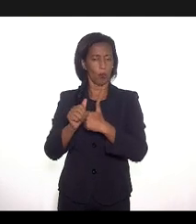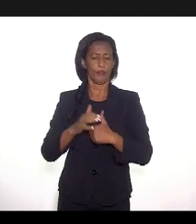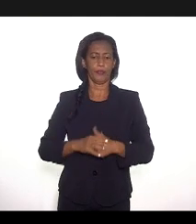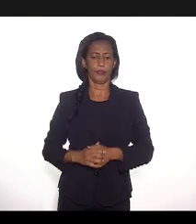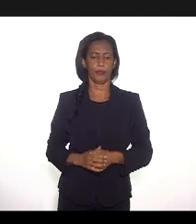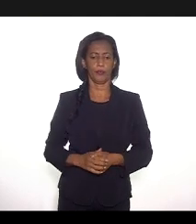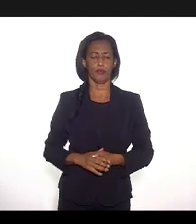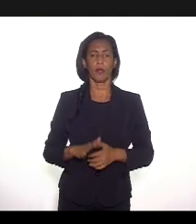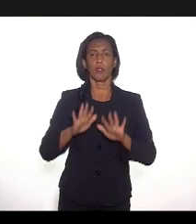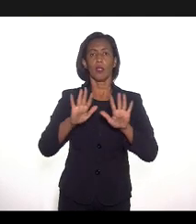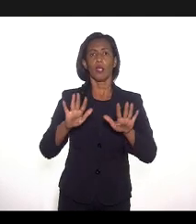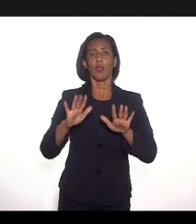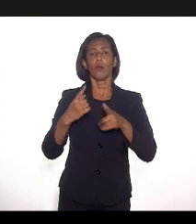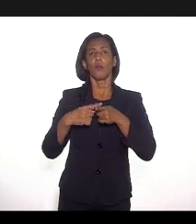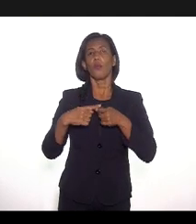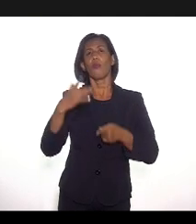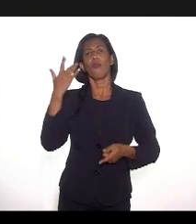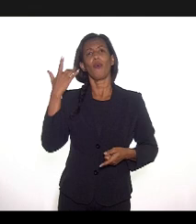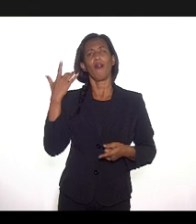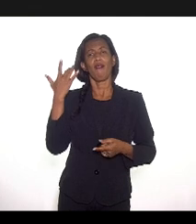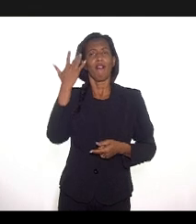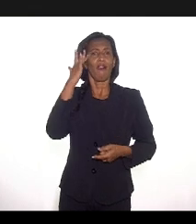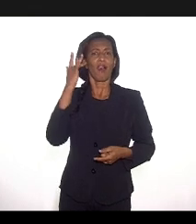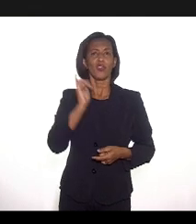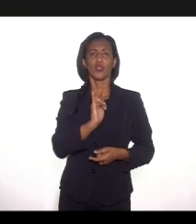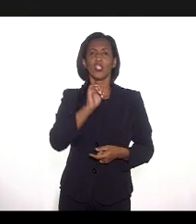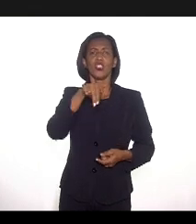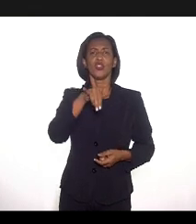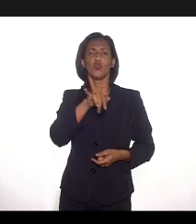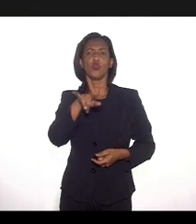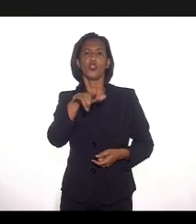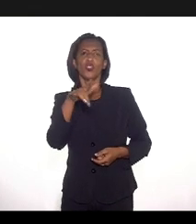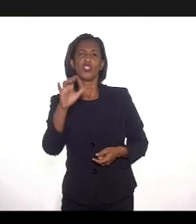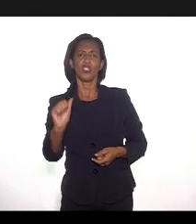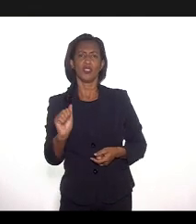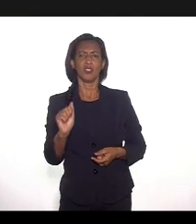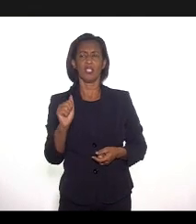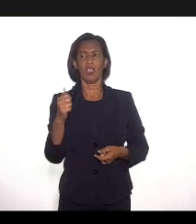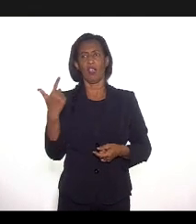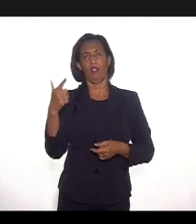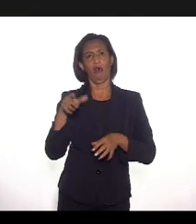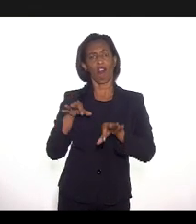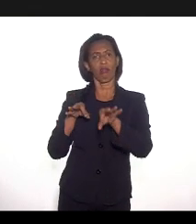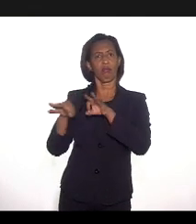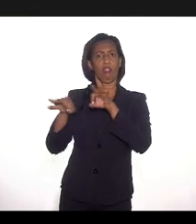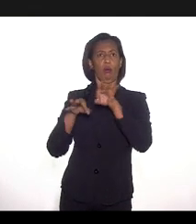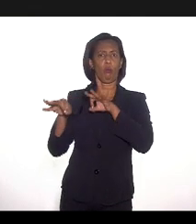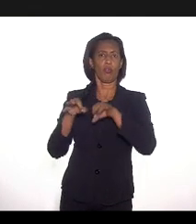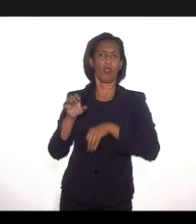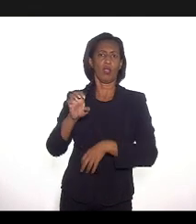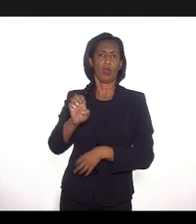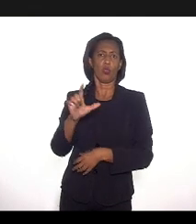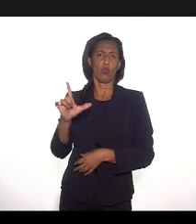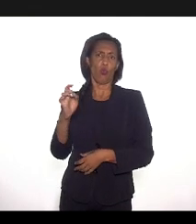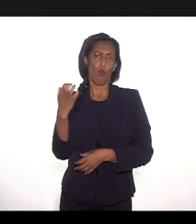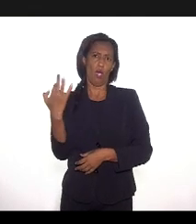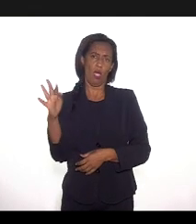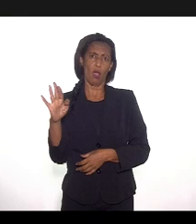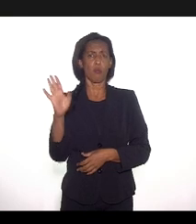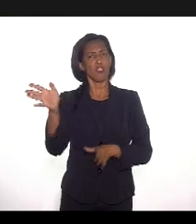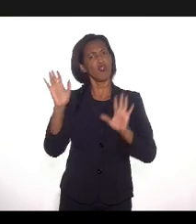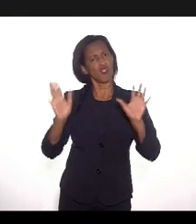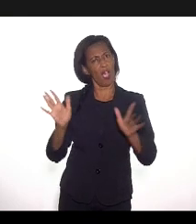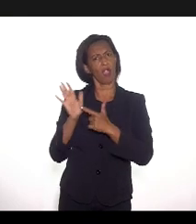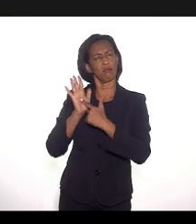quê? Porque eu acho uma injustiça em relação ao projeto do Helbert Rezende. Claro. Ele